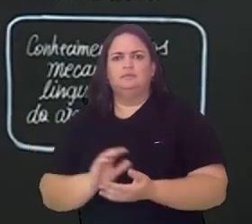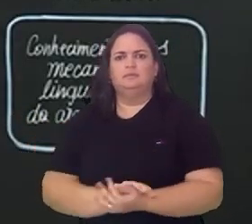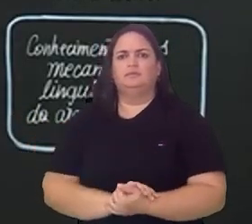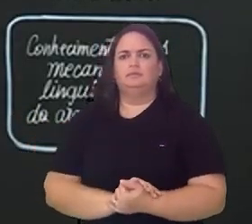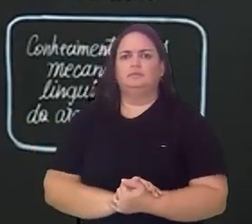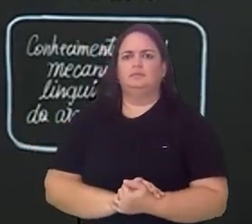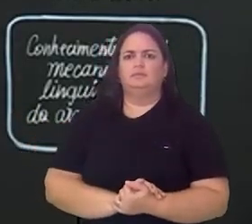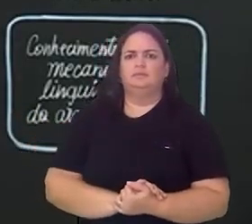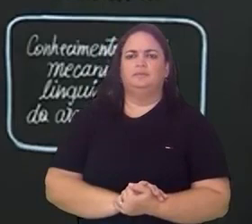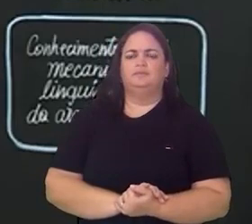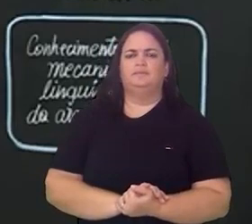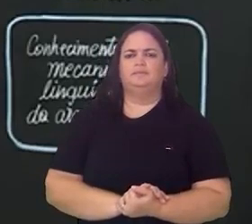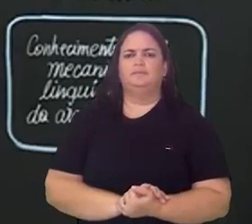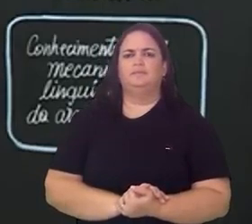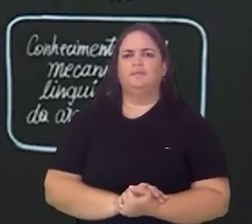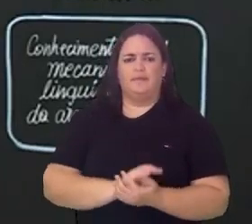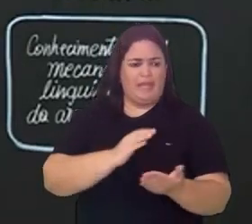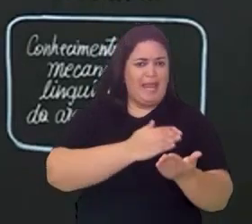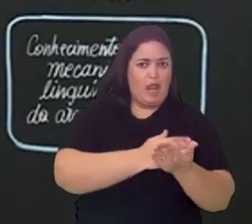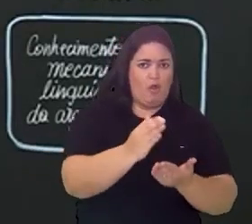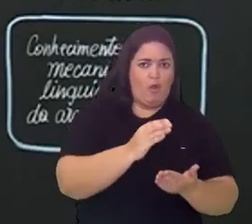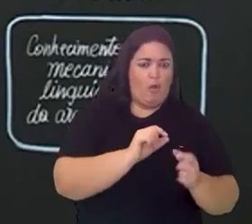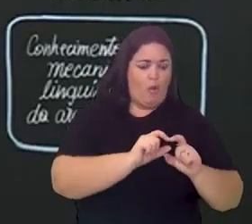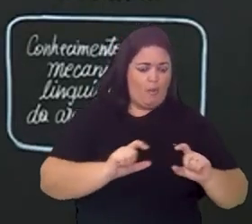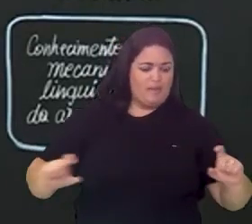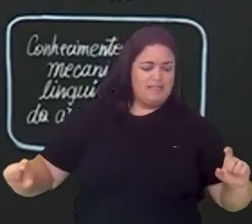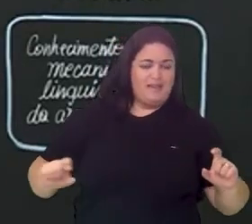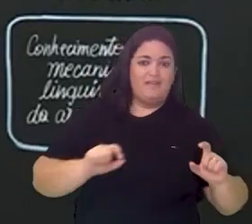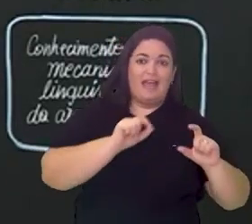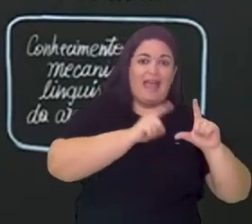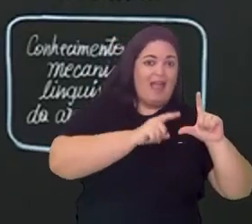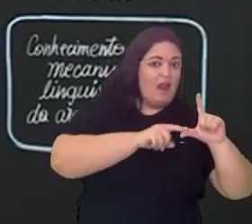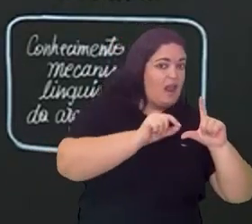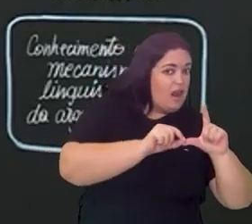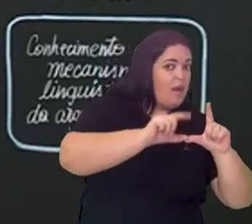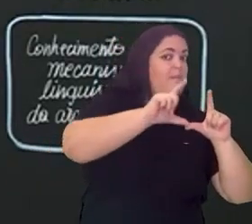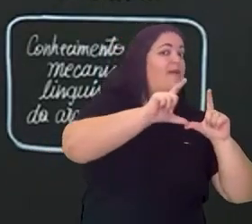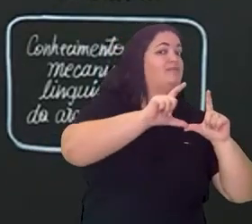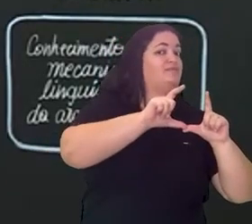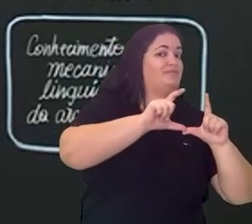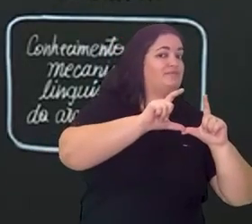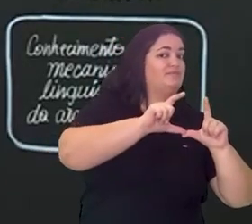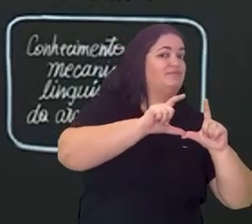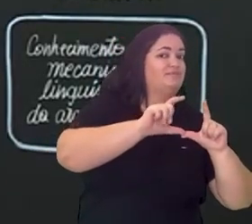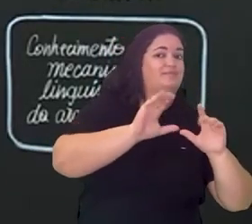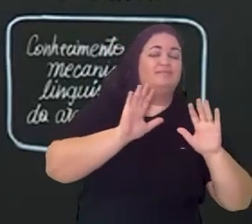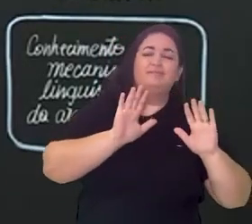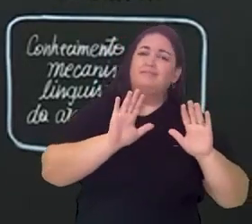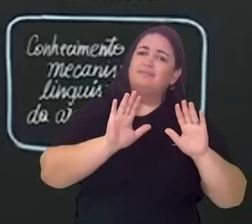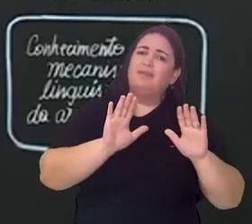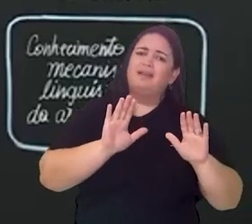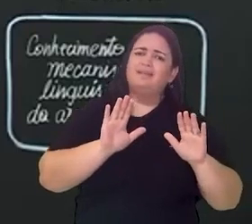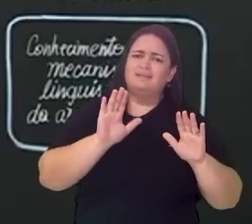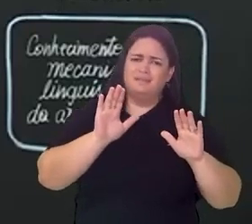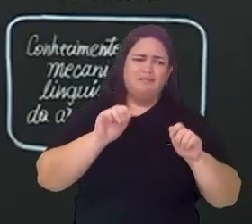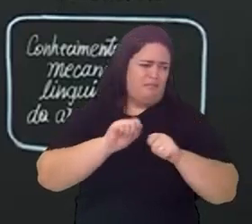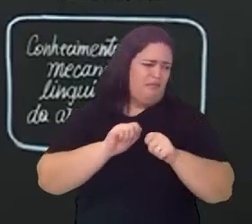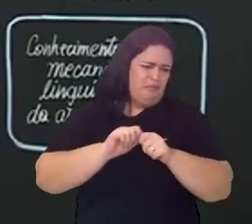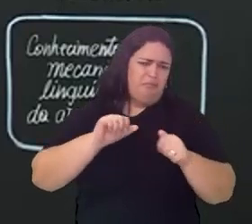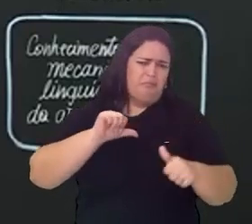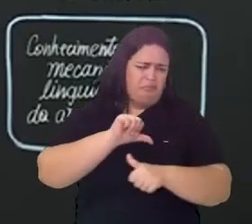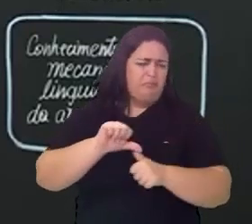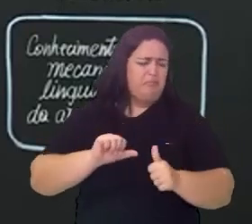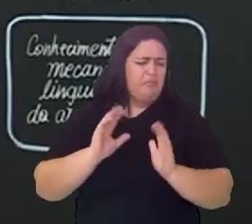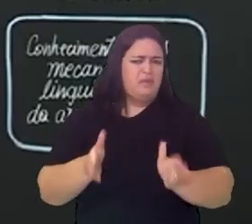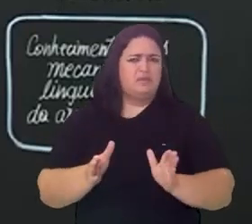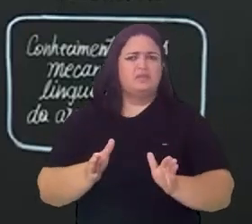aqui e iniciar esse período com letra maiúscula. No entanto, mesmo que eu fizesse isso, colocando